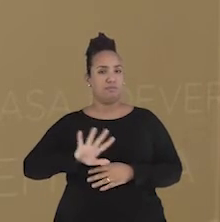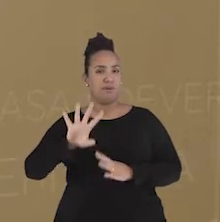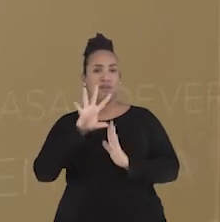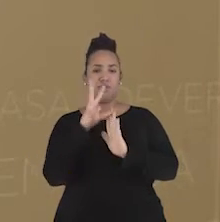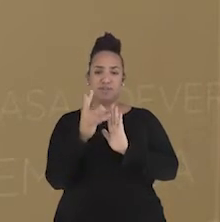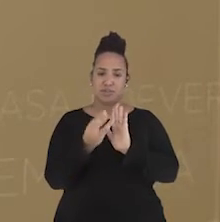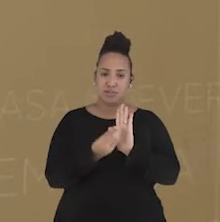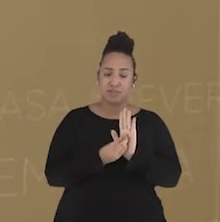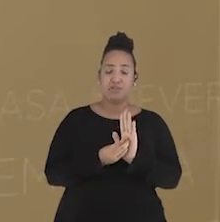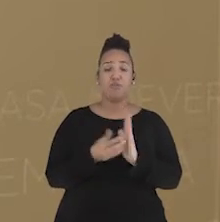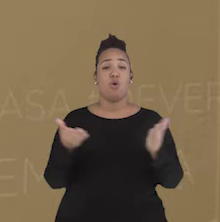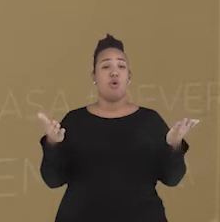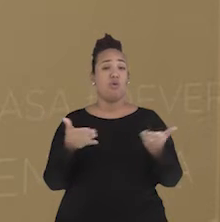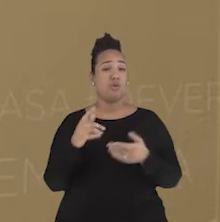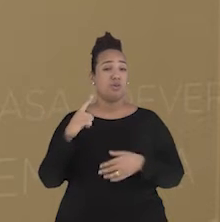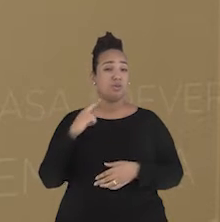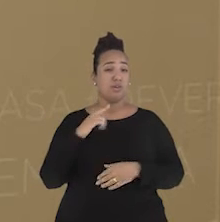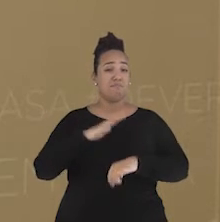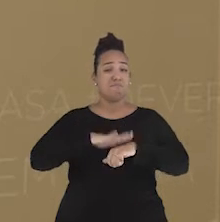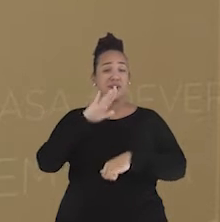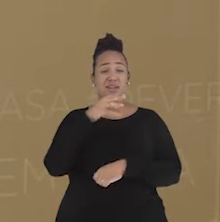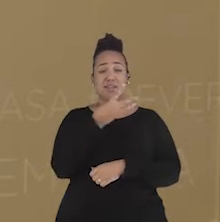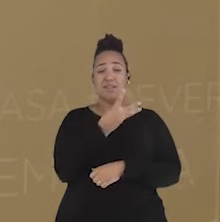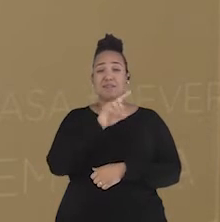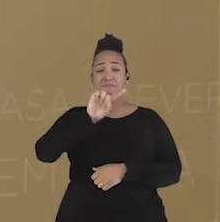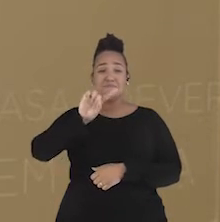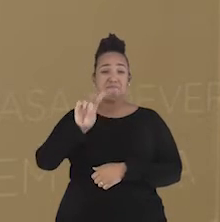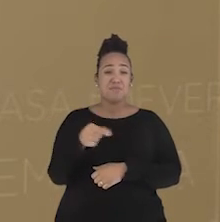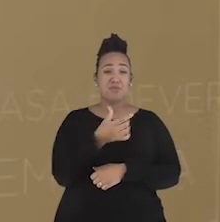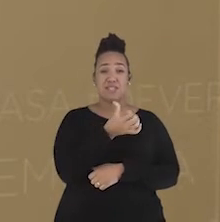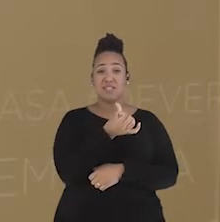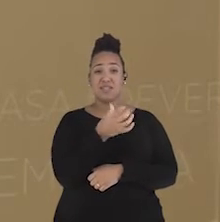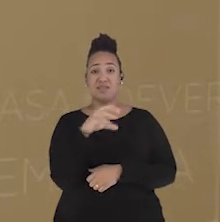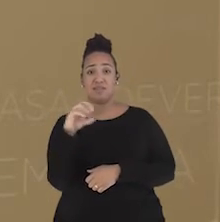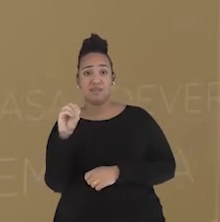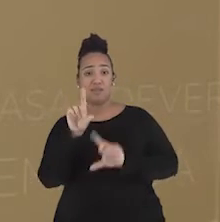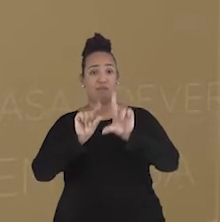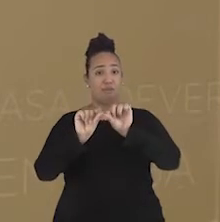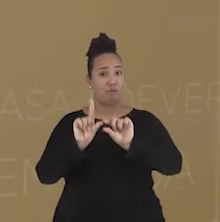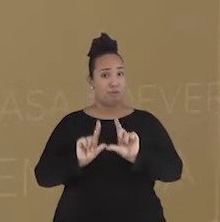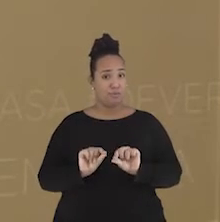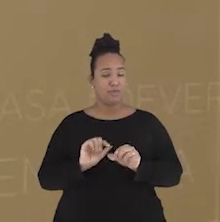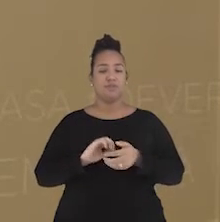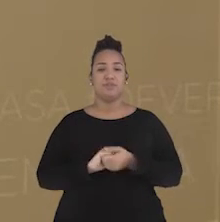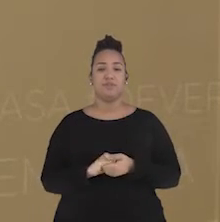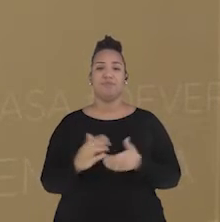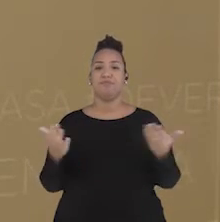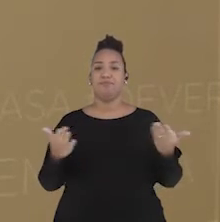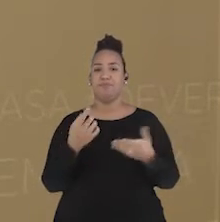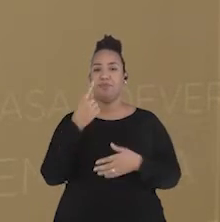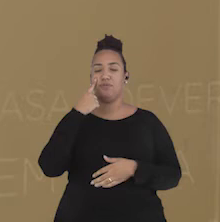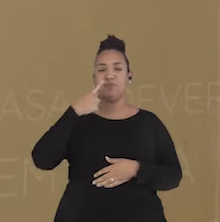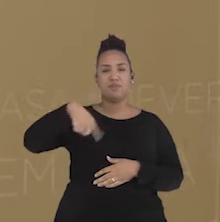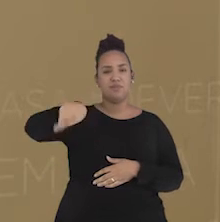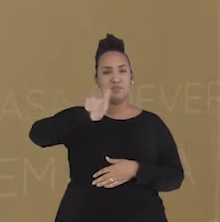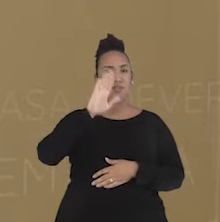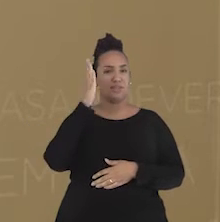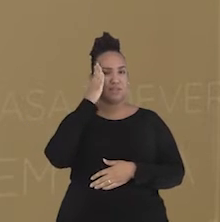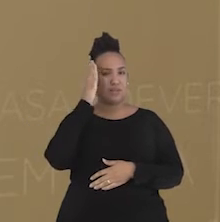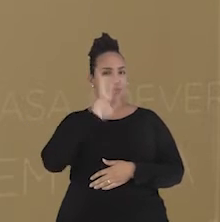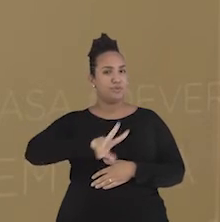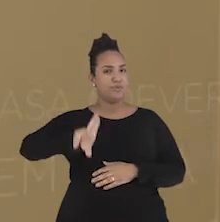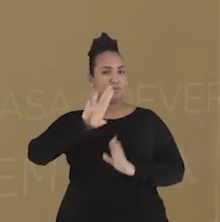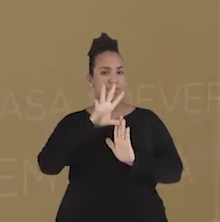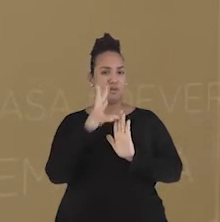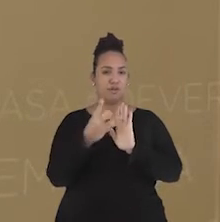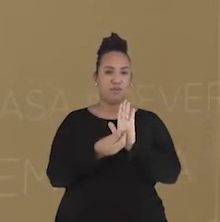e emojis que, segundo a Unicode, hoje existem mais de 3.600 opções de emojis. Agora, nós vamos